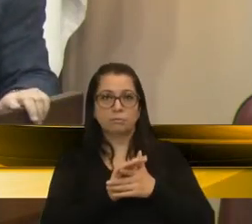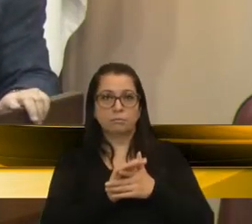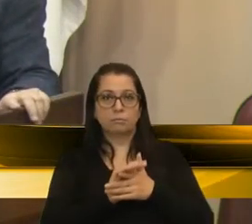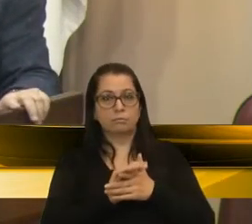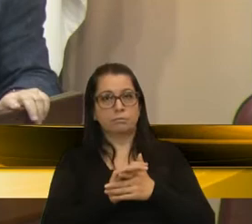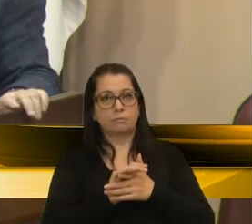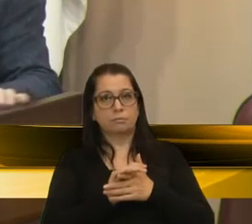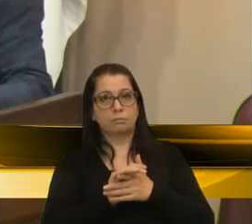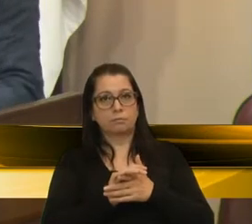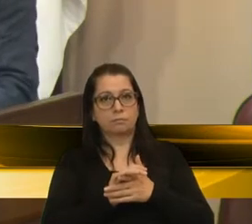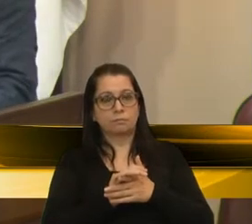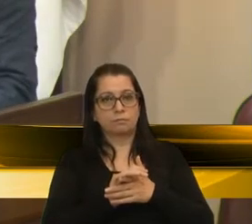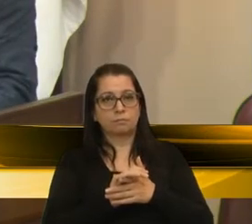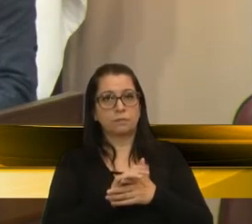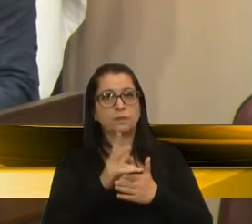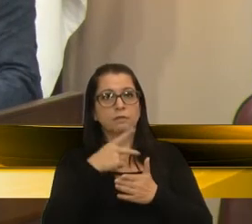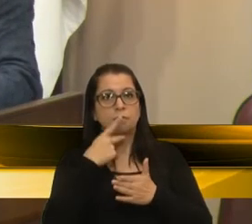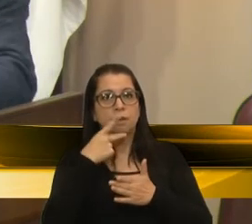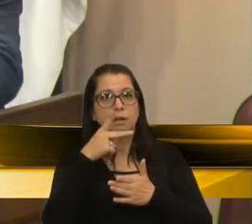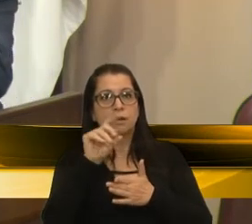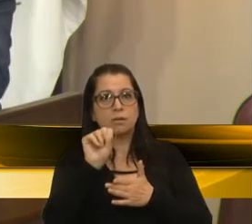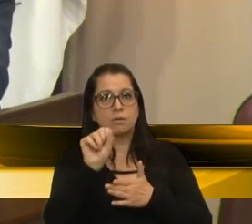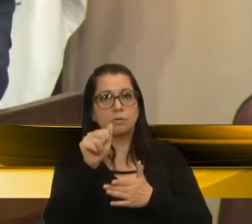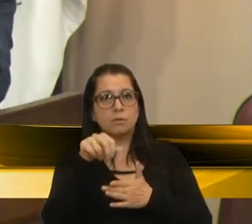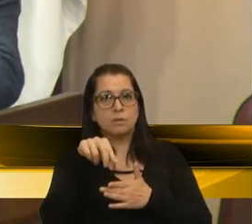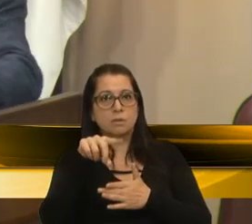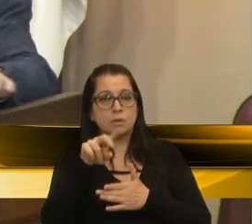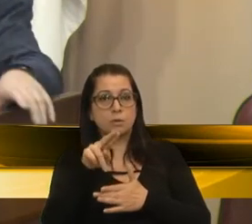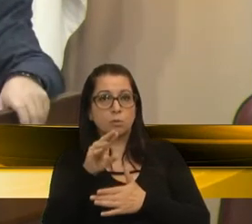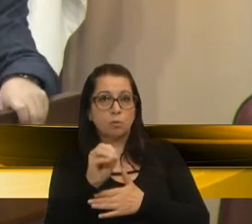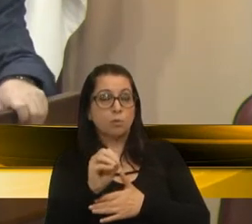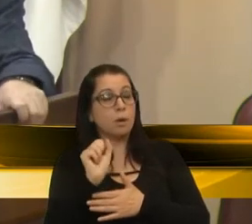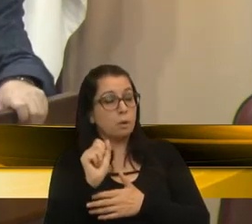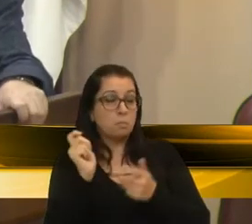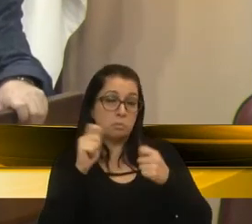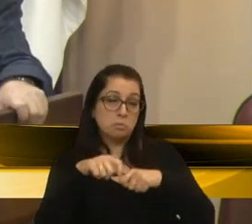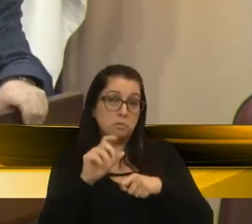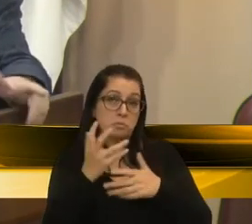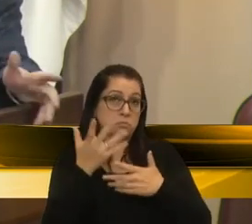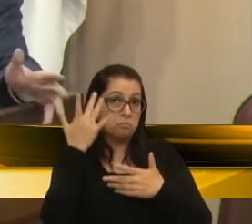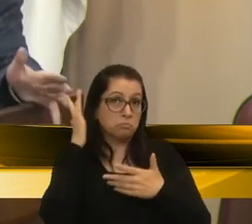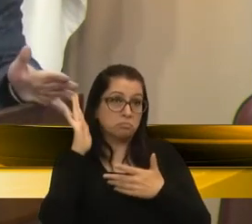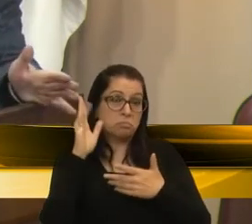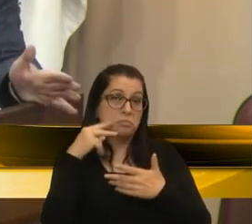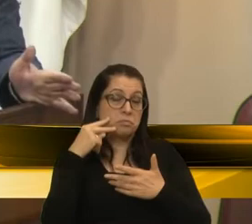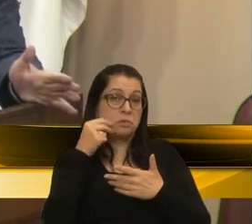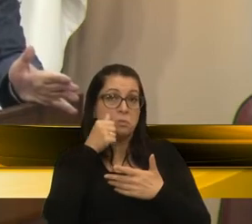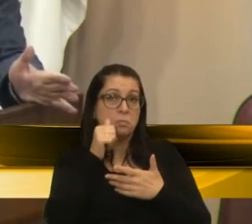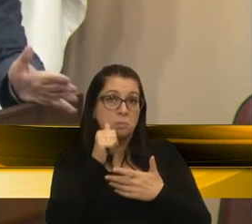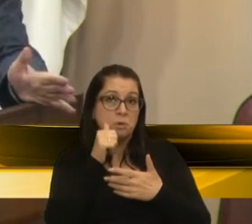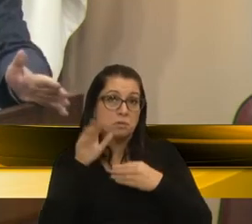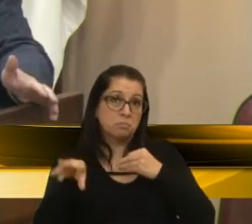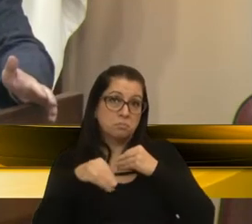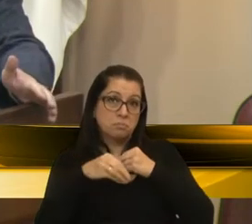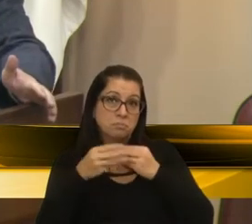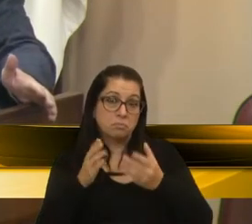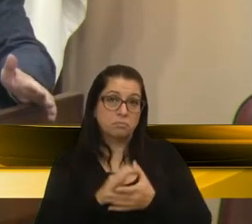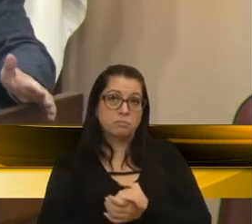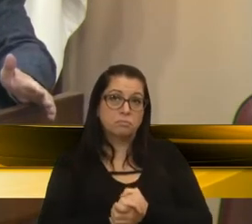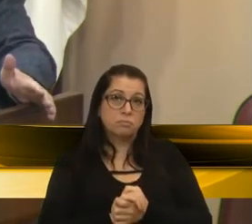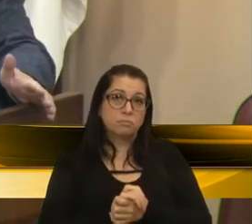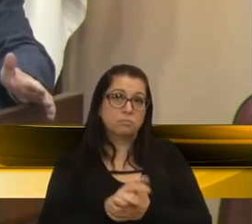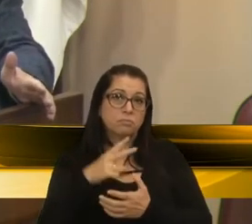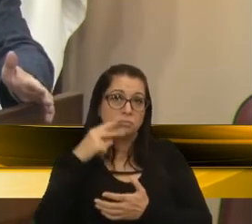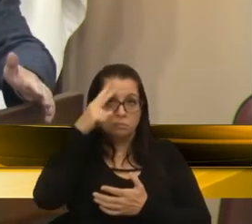do Sandro, e isso é possível de acontecer. Não sei se a vereadora Paula queria complementar. O